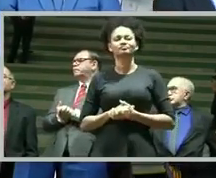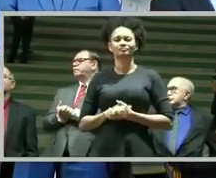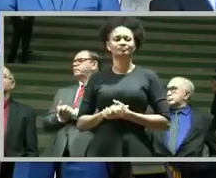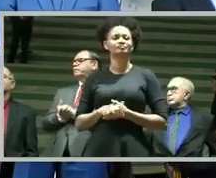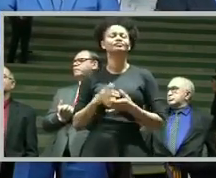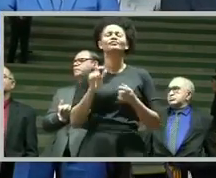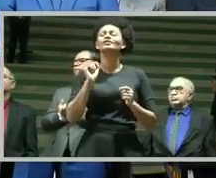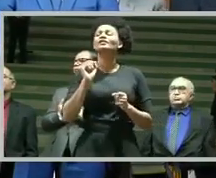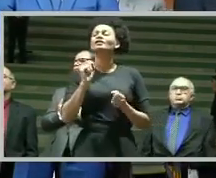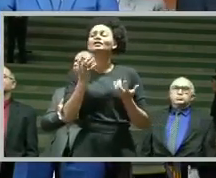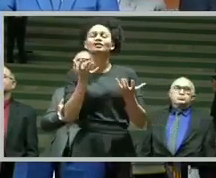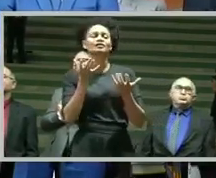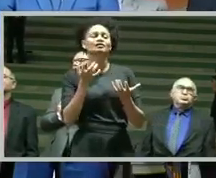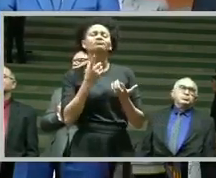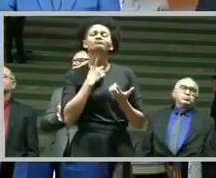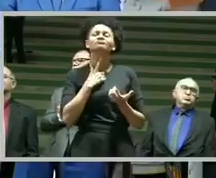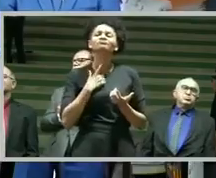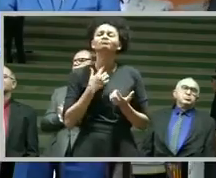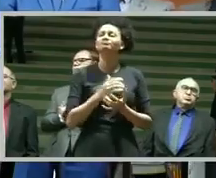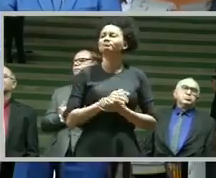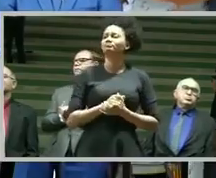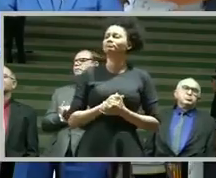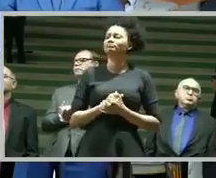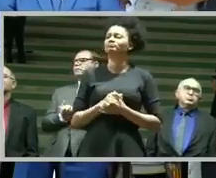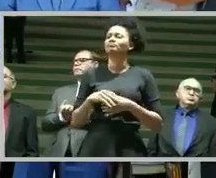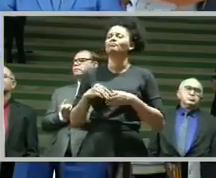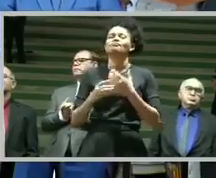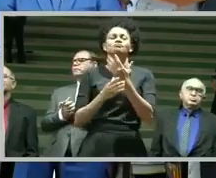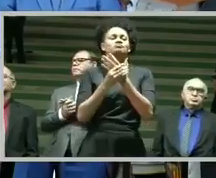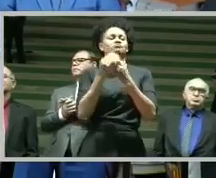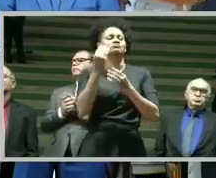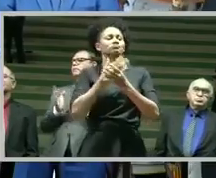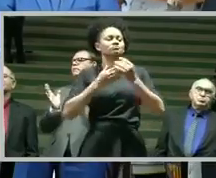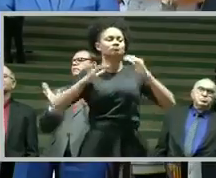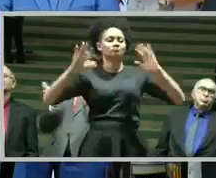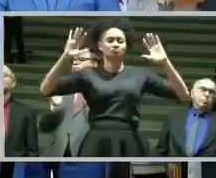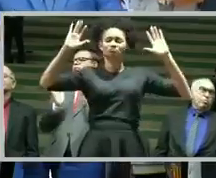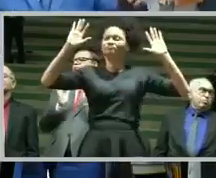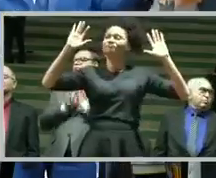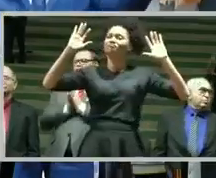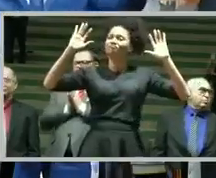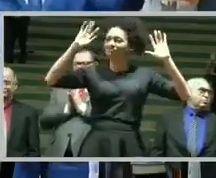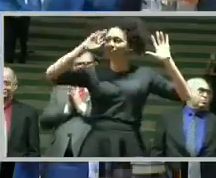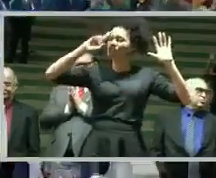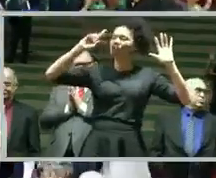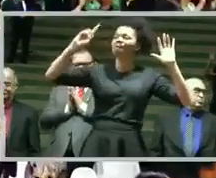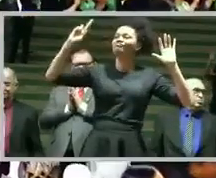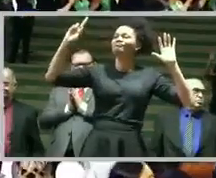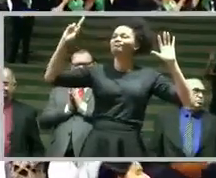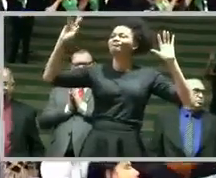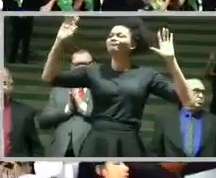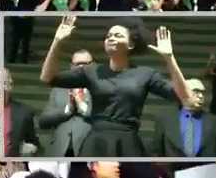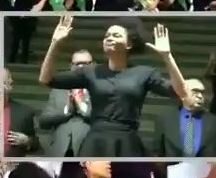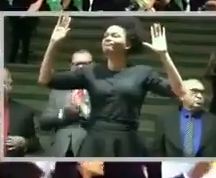Quem deseja isso, levante as duas mãos aos céus.